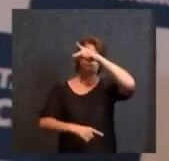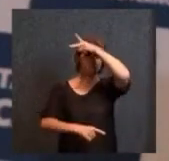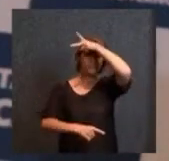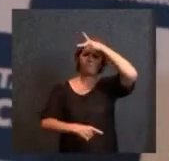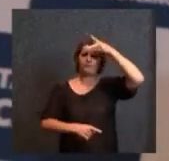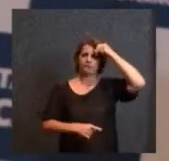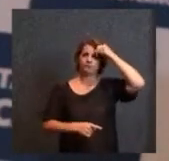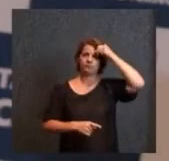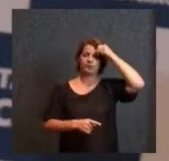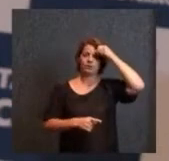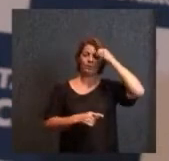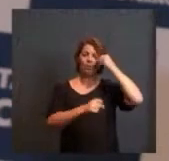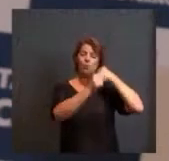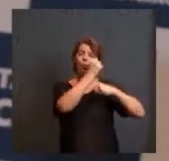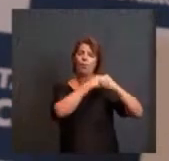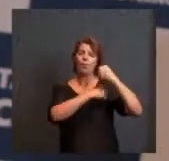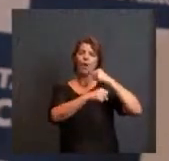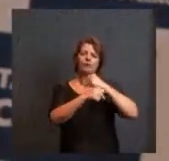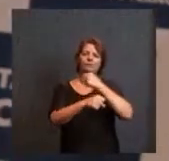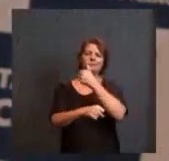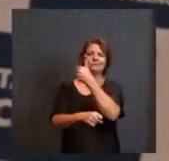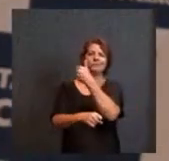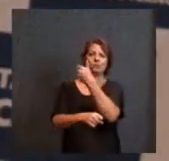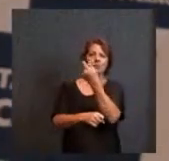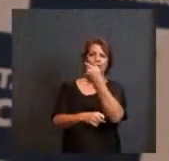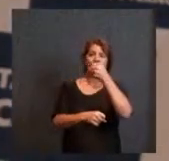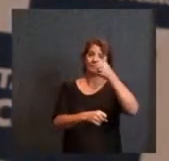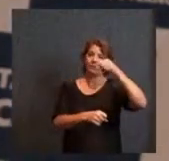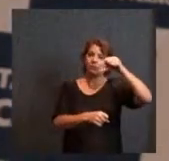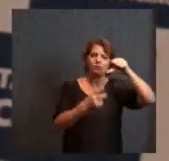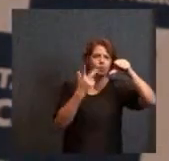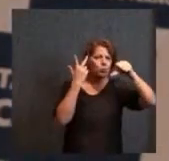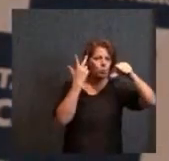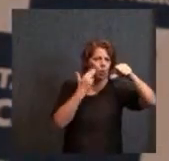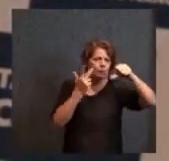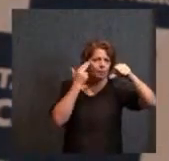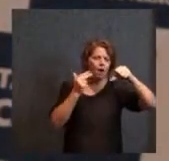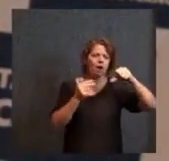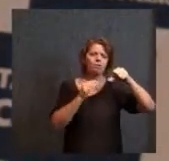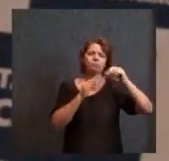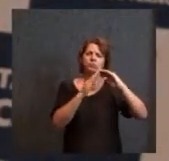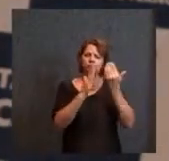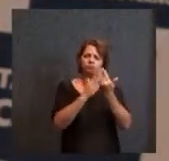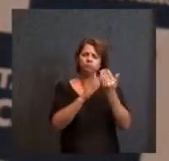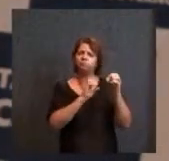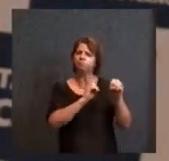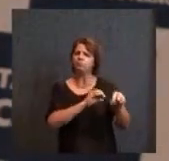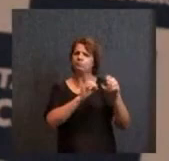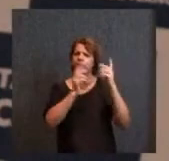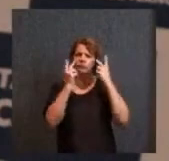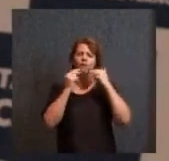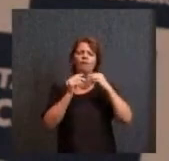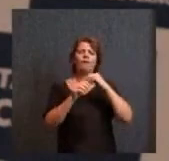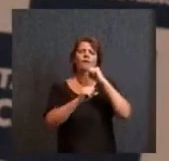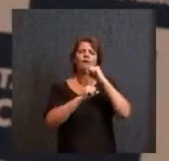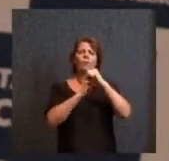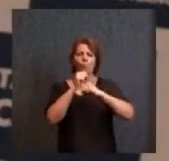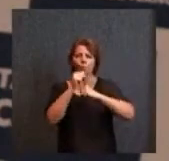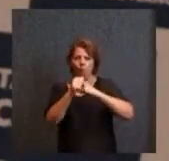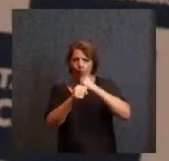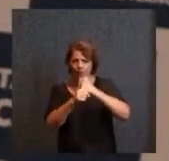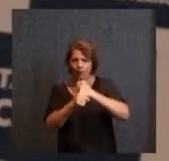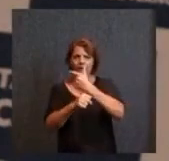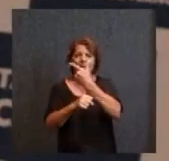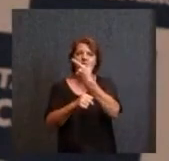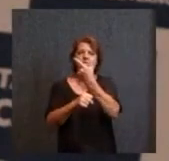2019, nós tivemos um ano bem normal, um ano que funcionou de forma absolutamente normal. 2020, nós tivemos